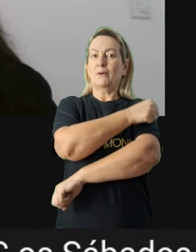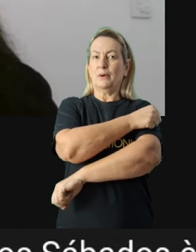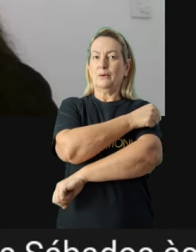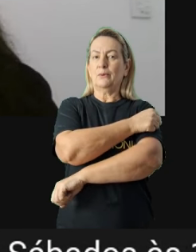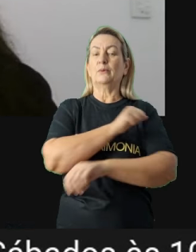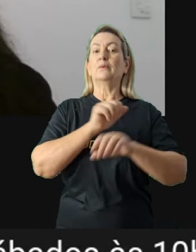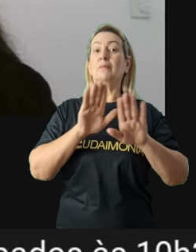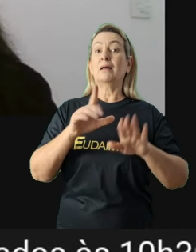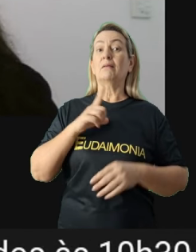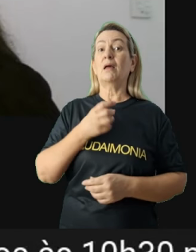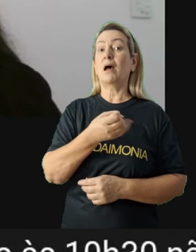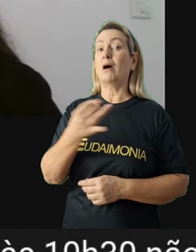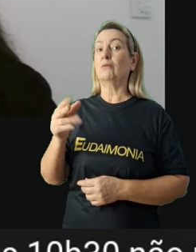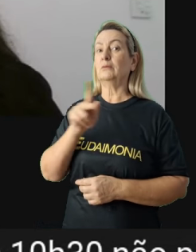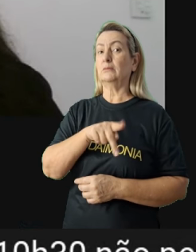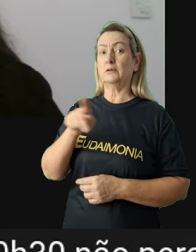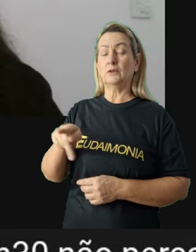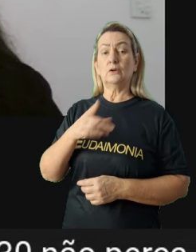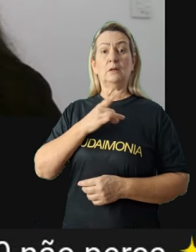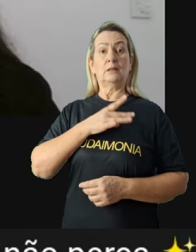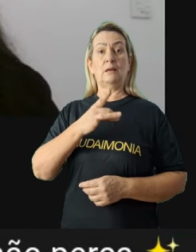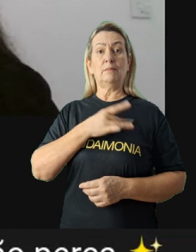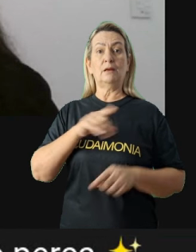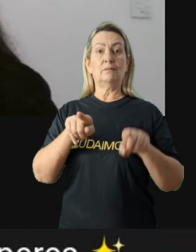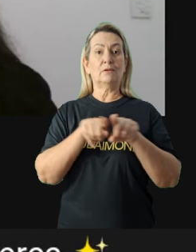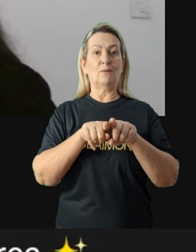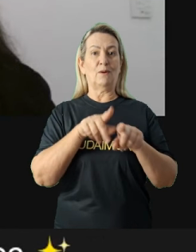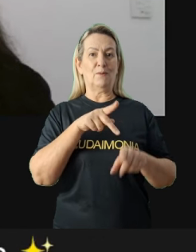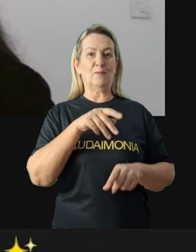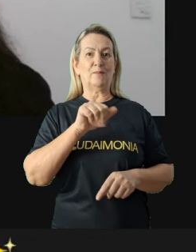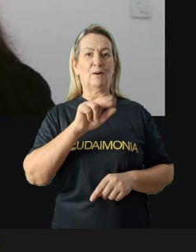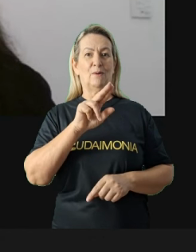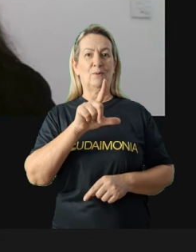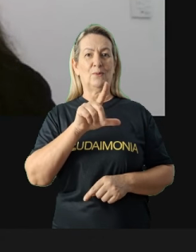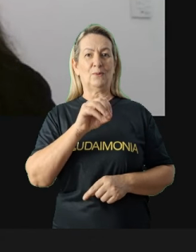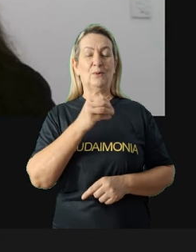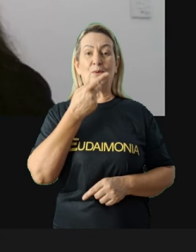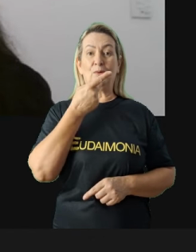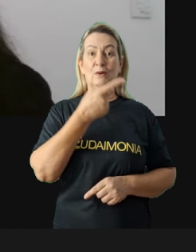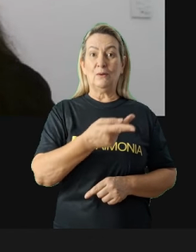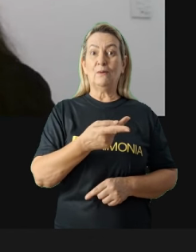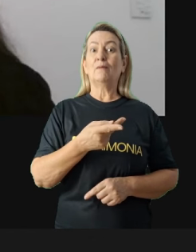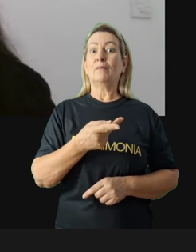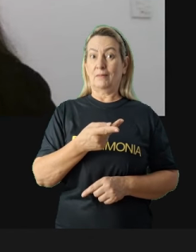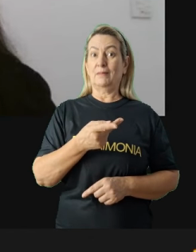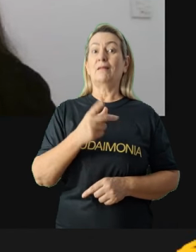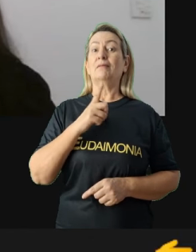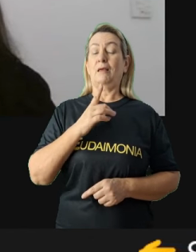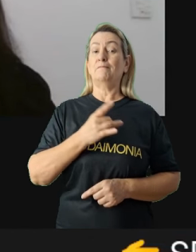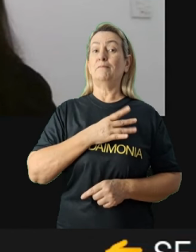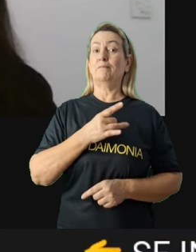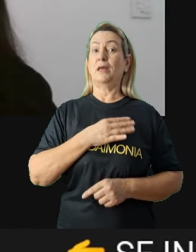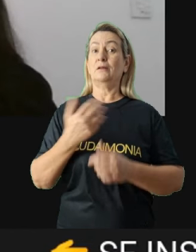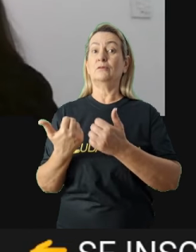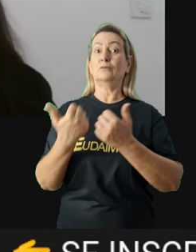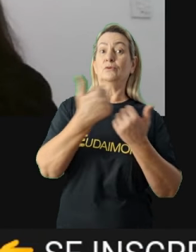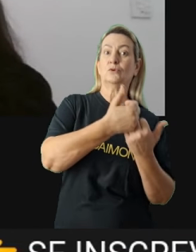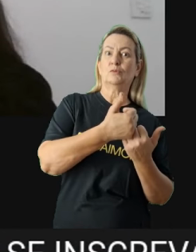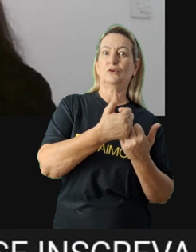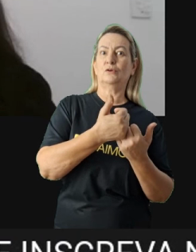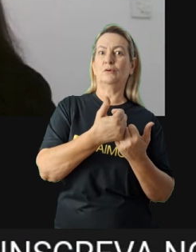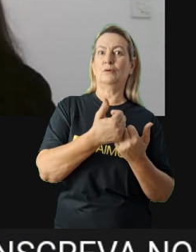suas formações, mas aí tem aqueles colegas professores que têm medo, como o Paulo falou, né? Ainda tem